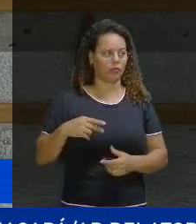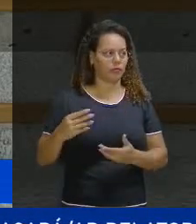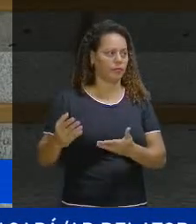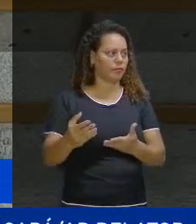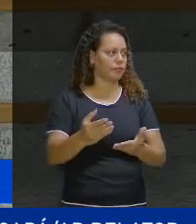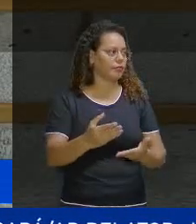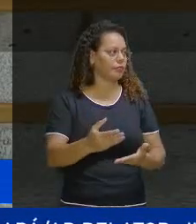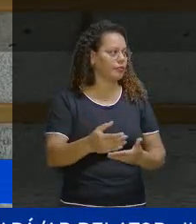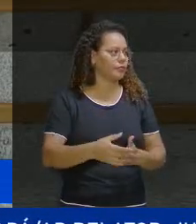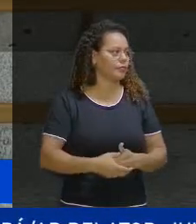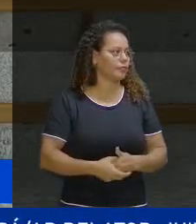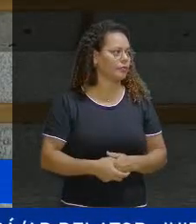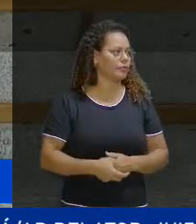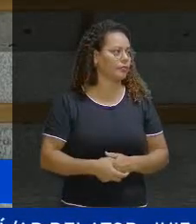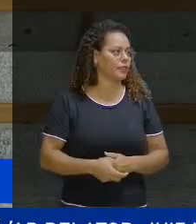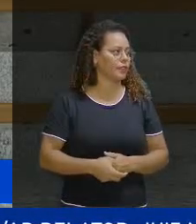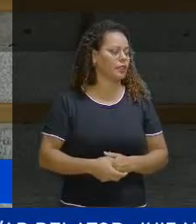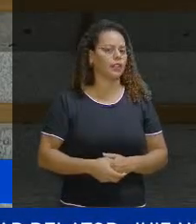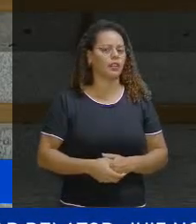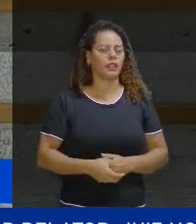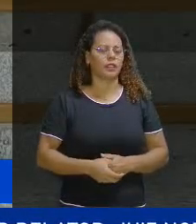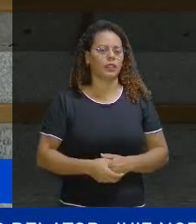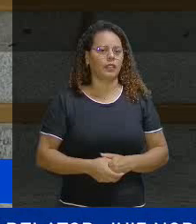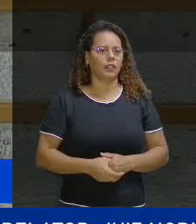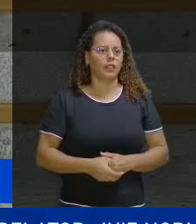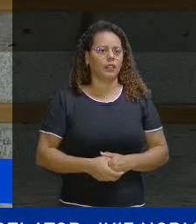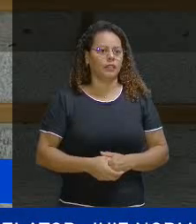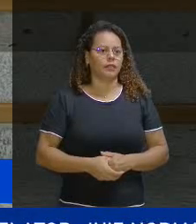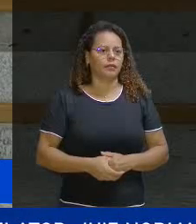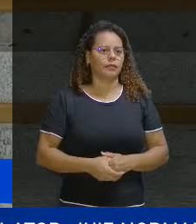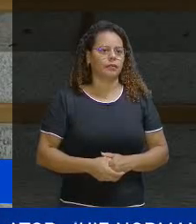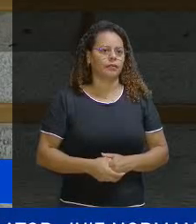senhor presidente. Reitero os termos do parecer pela denegação da ordem.